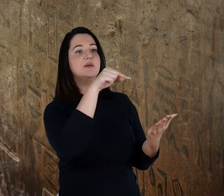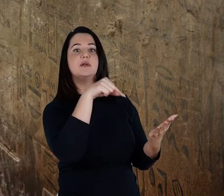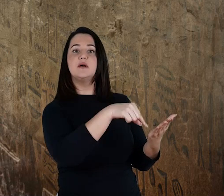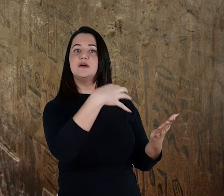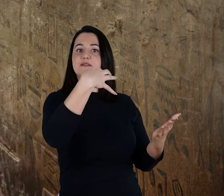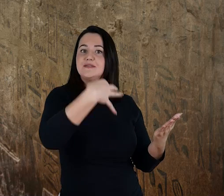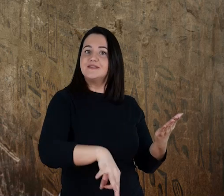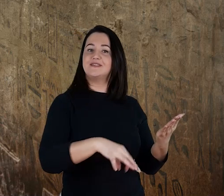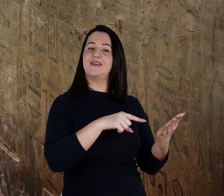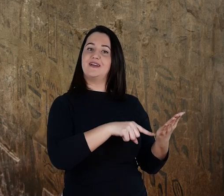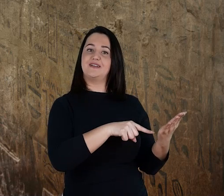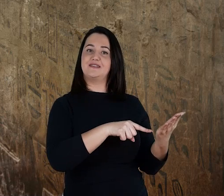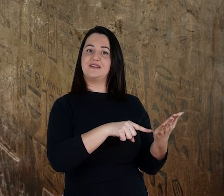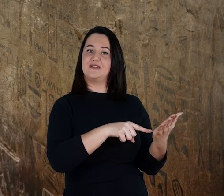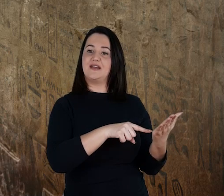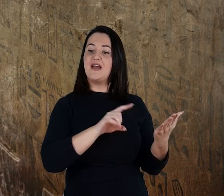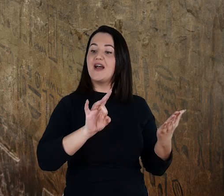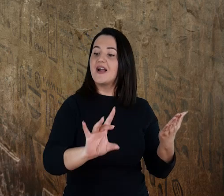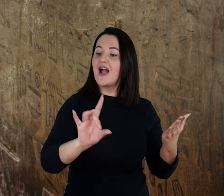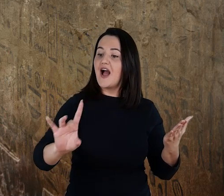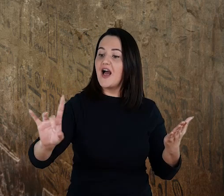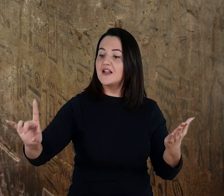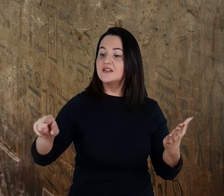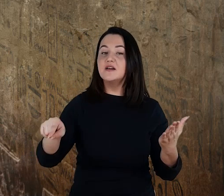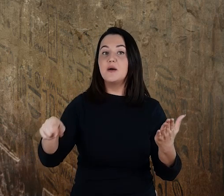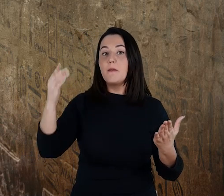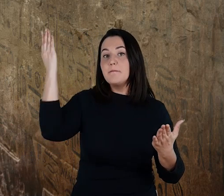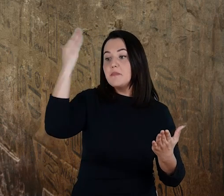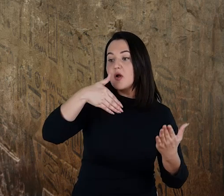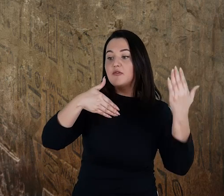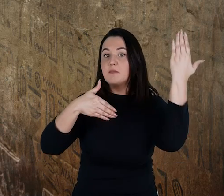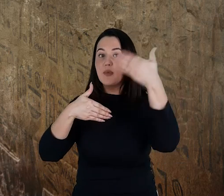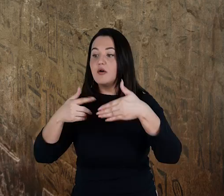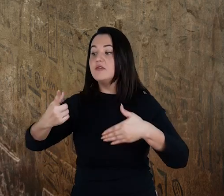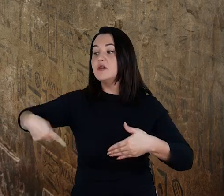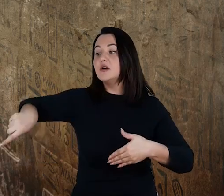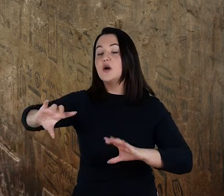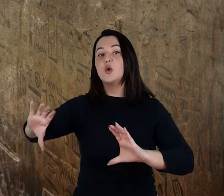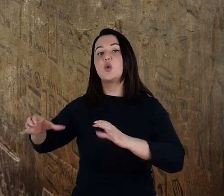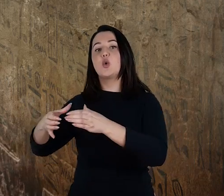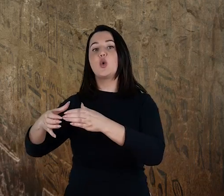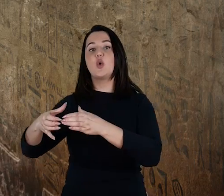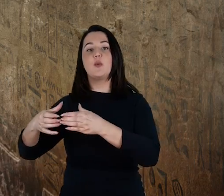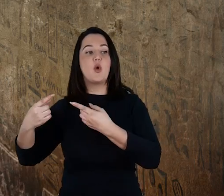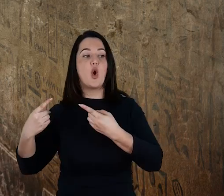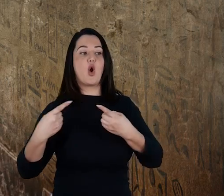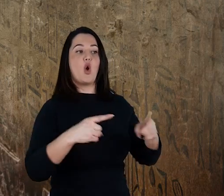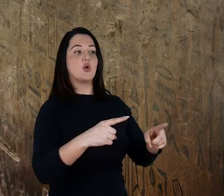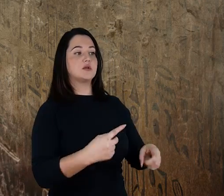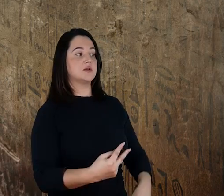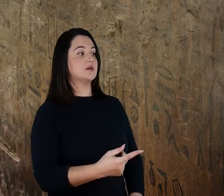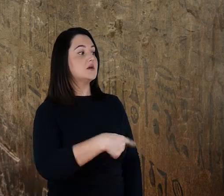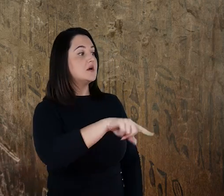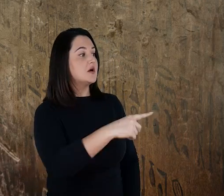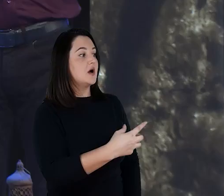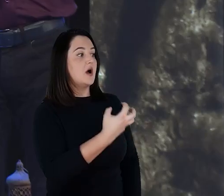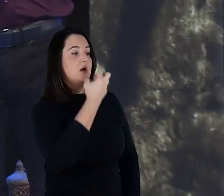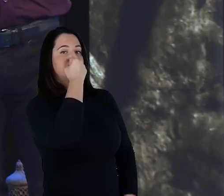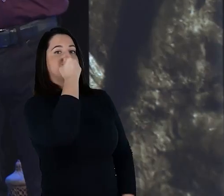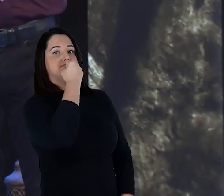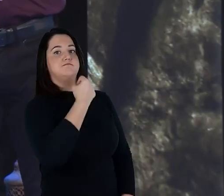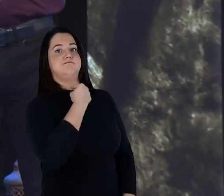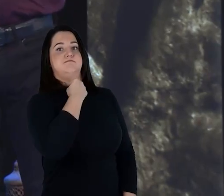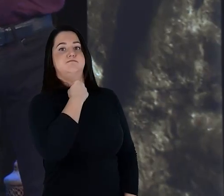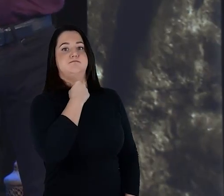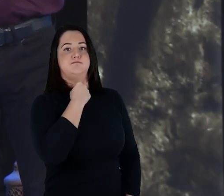enquanto quase cada uma delas tem sido mortífera contra as asserções dos críticos destruidores.